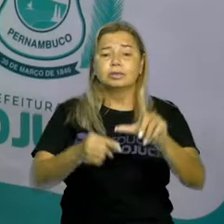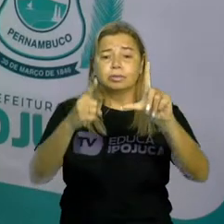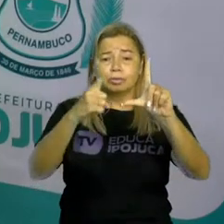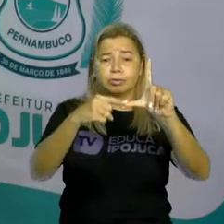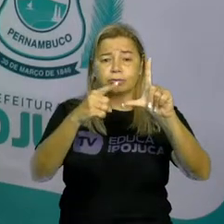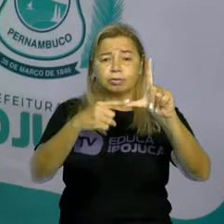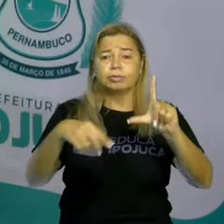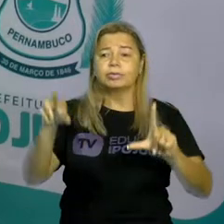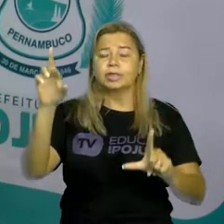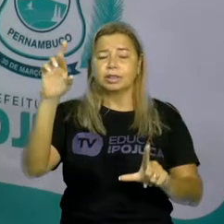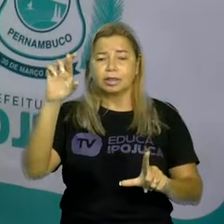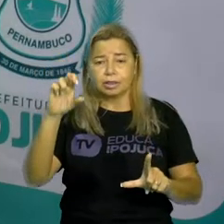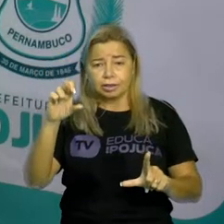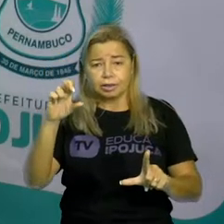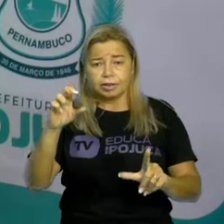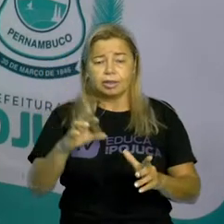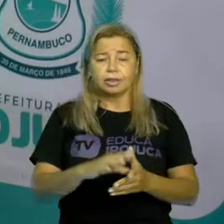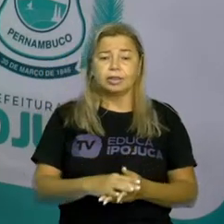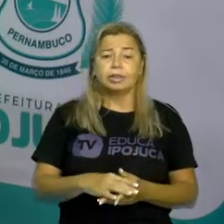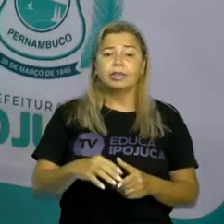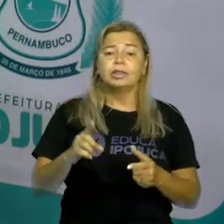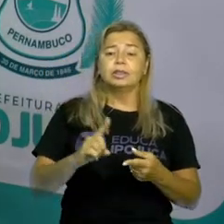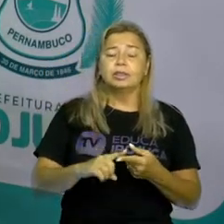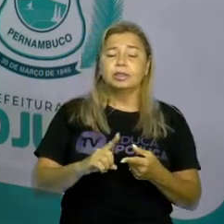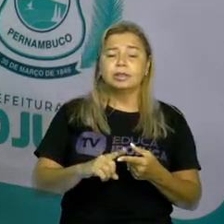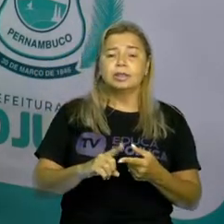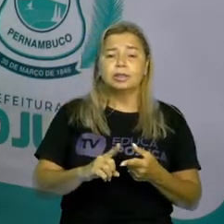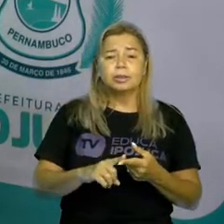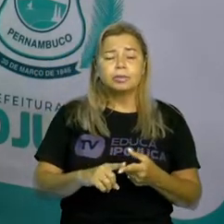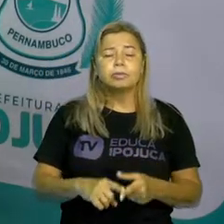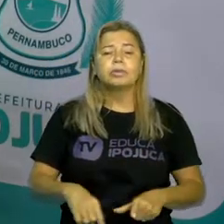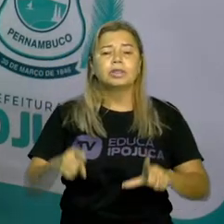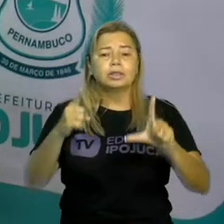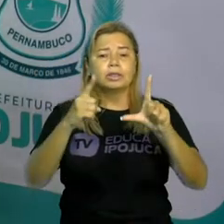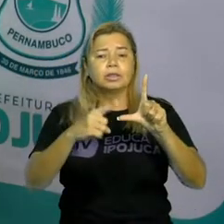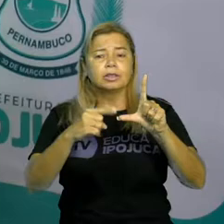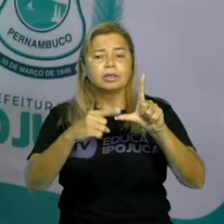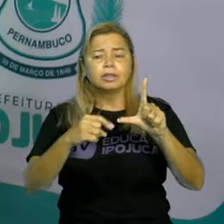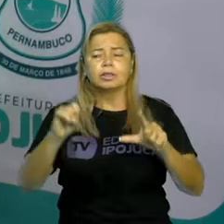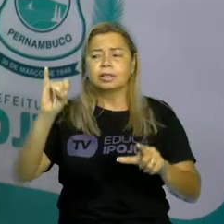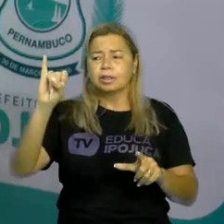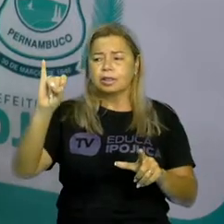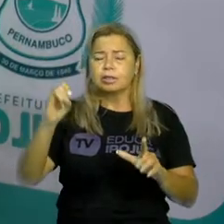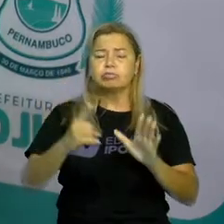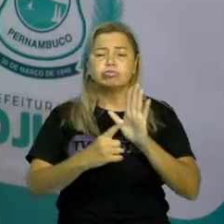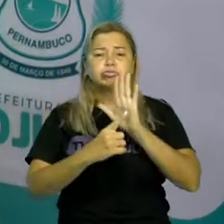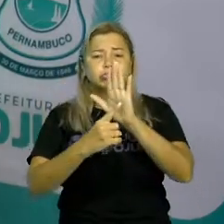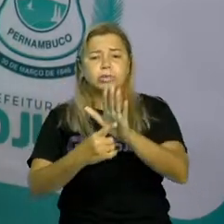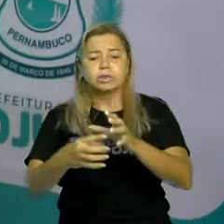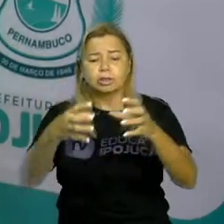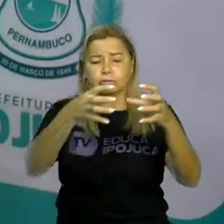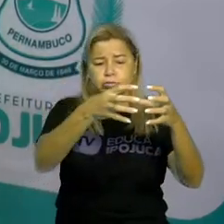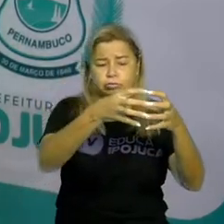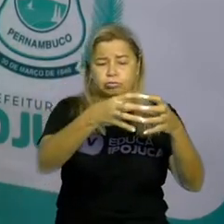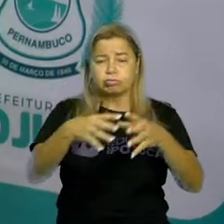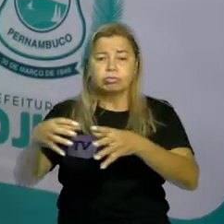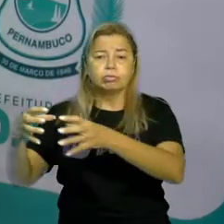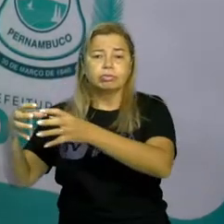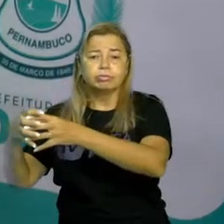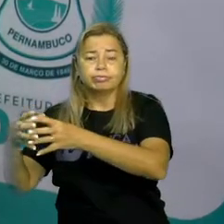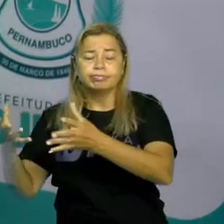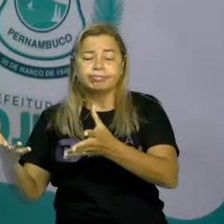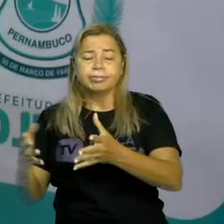irreais que é representado pelas letras I Então os números racionais são números que podem ser representado por